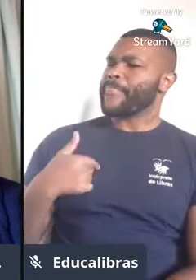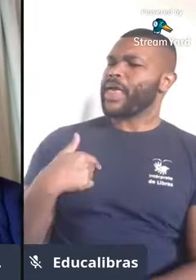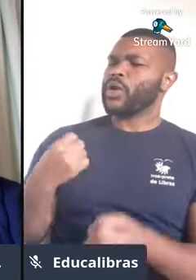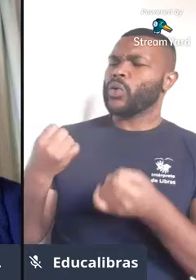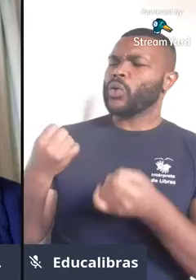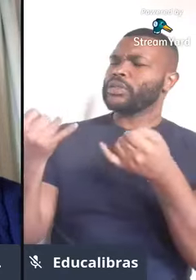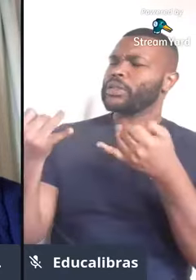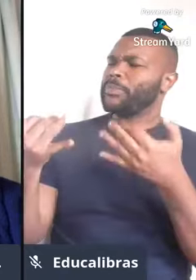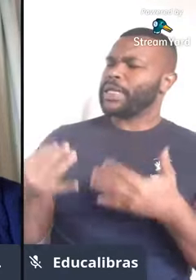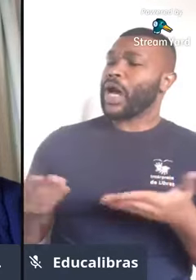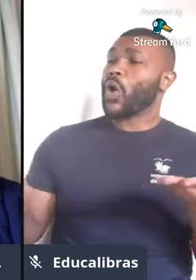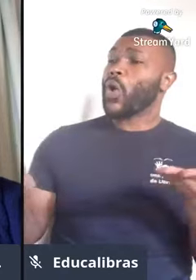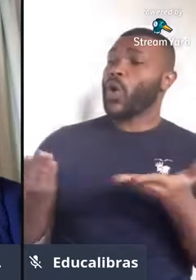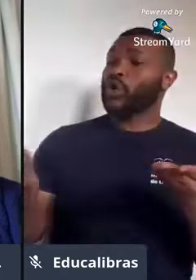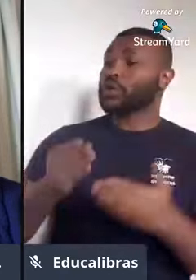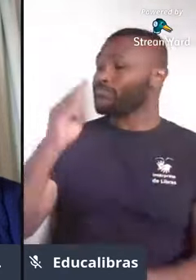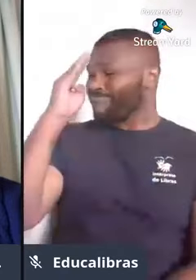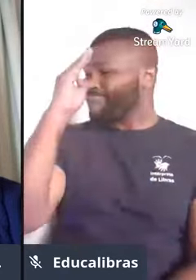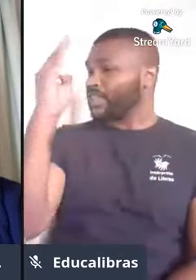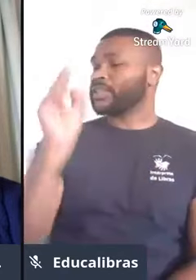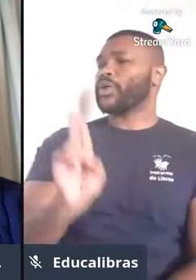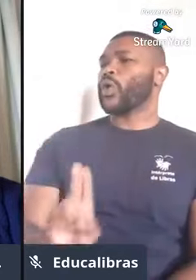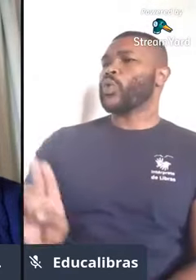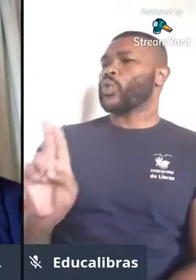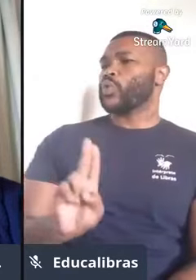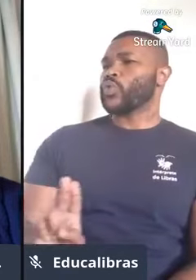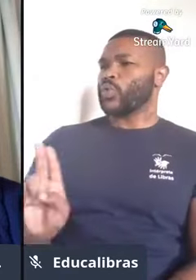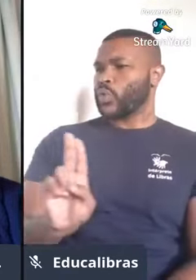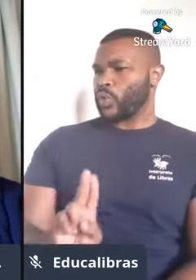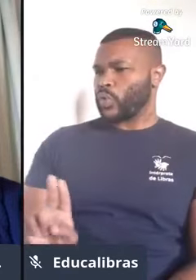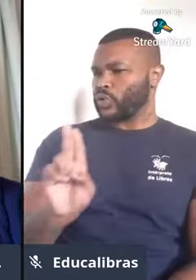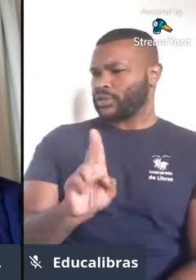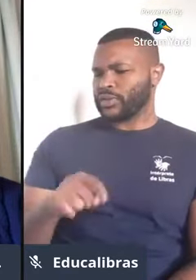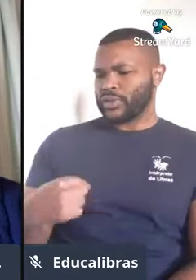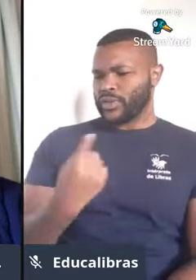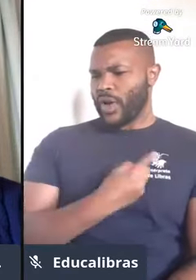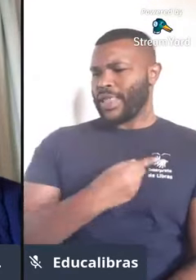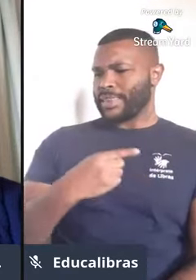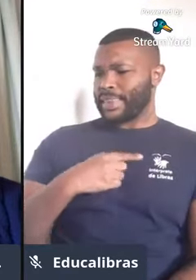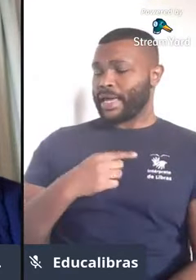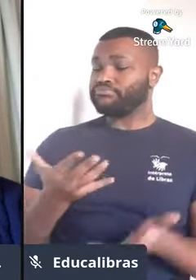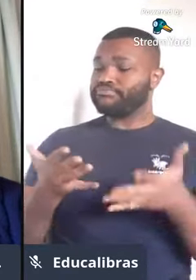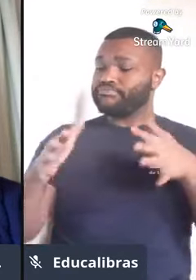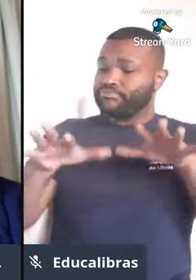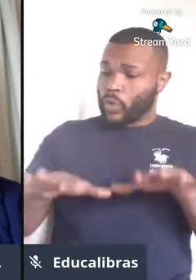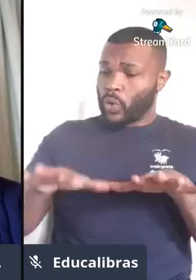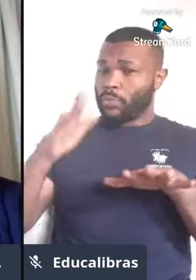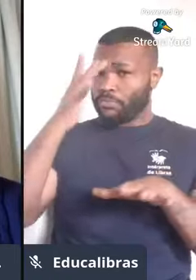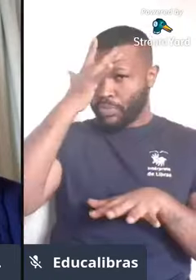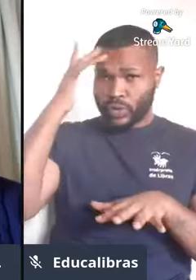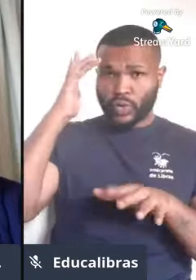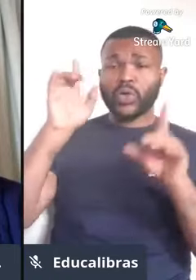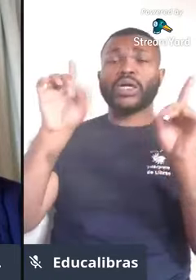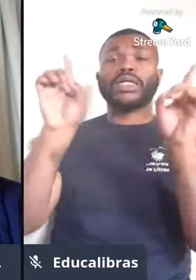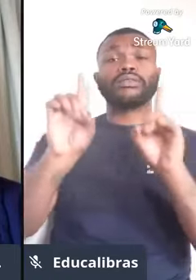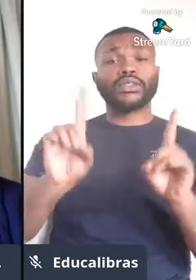hoje a principal ferramenta que nós temos para a inclusão da pessoa com deficiência, ou seja, de